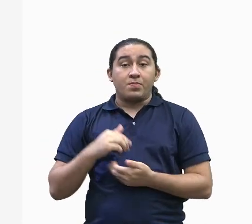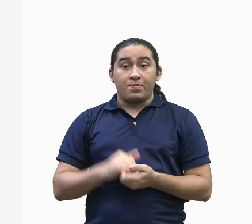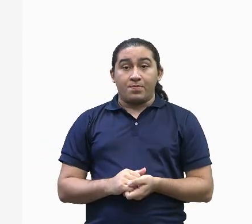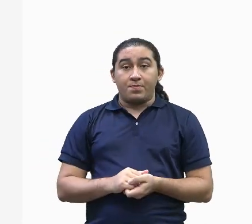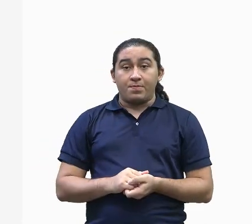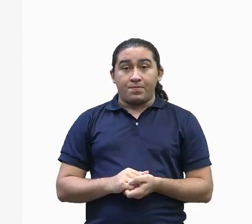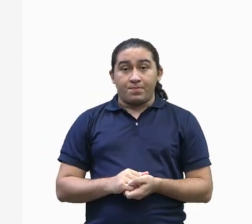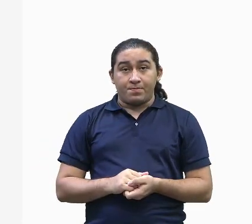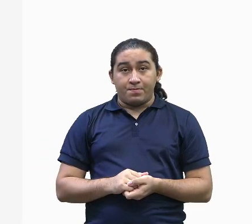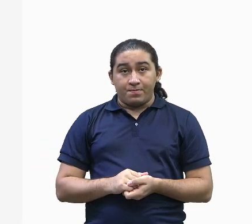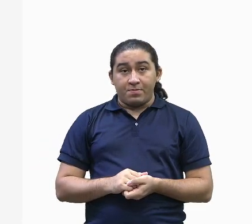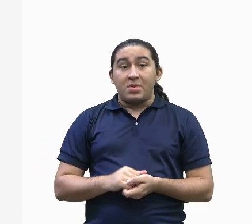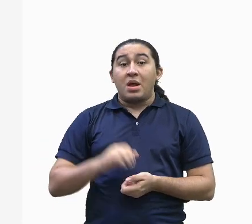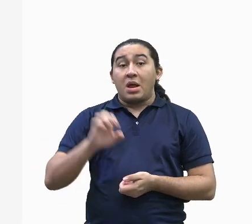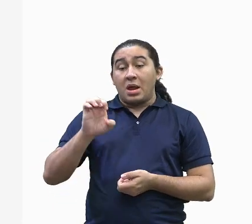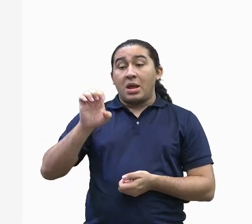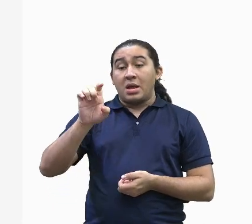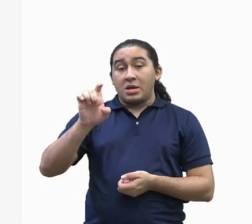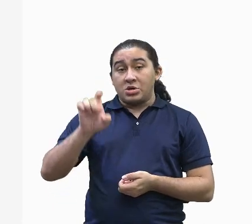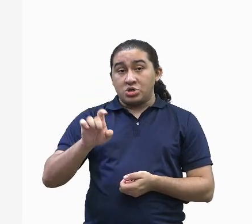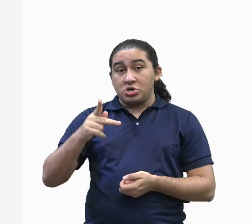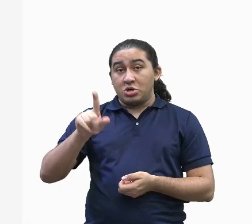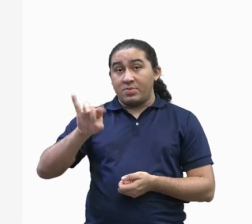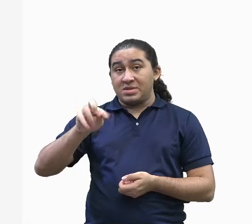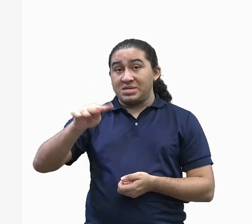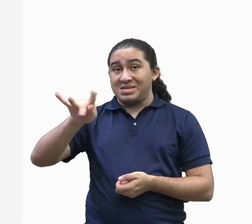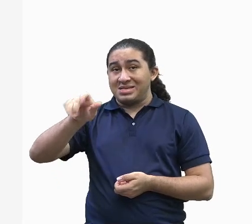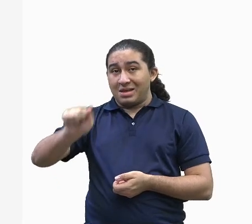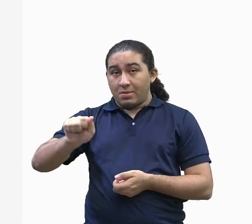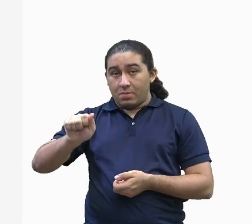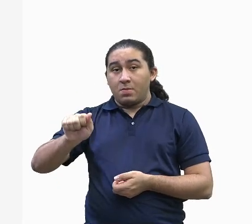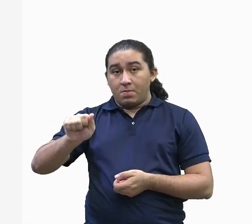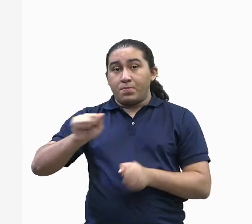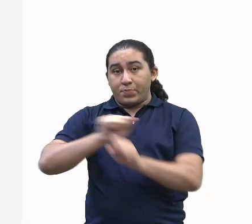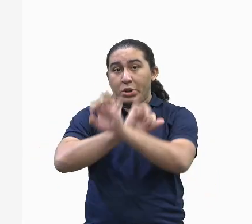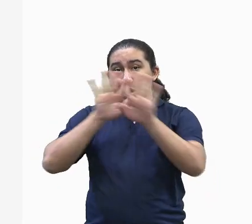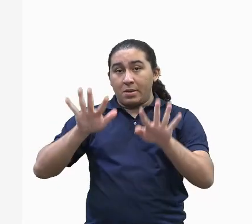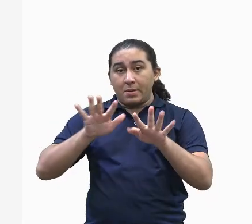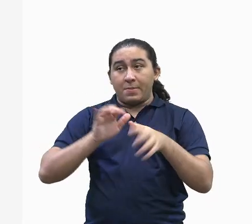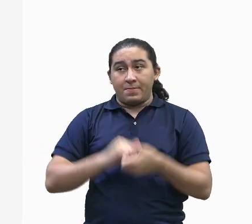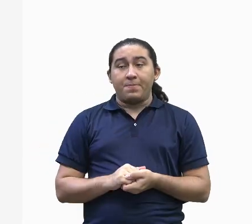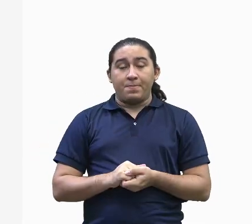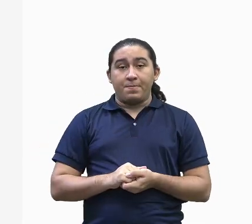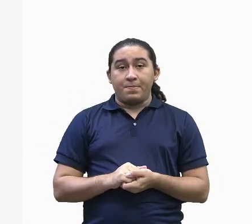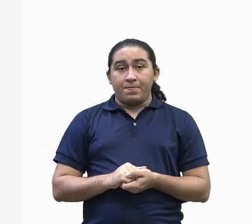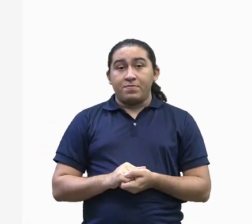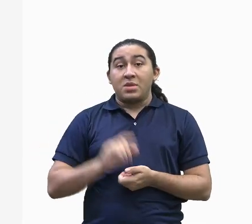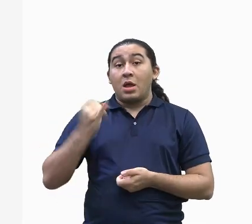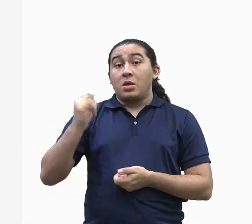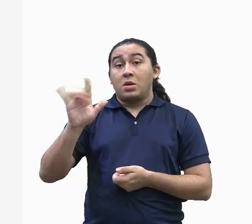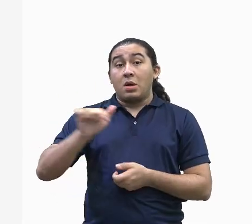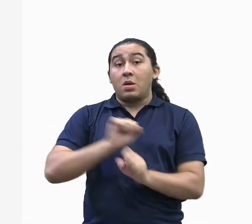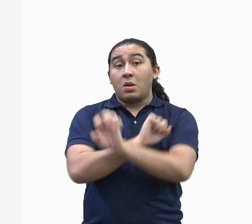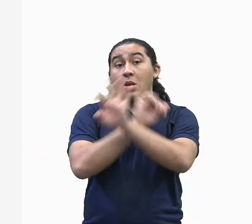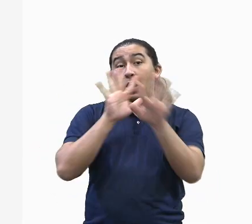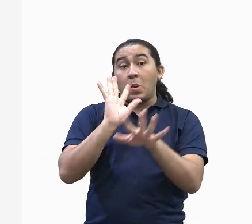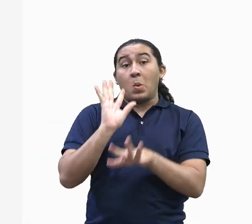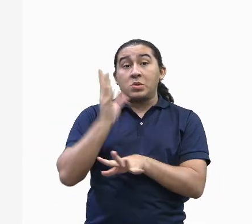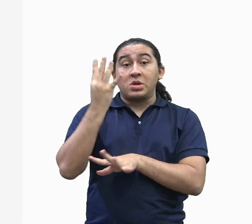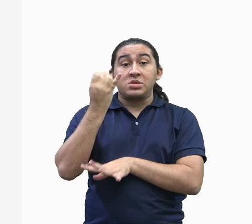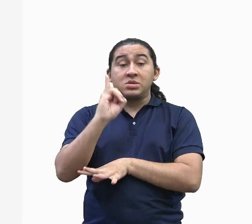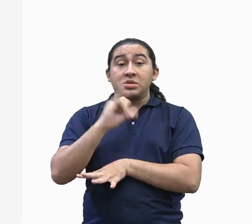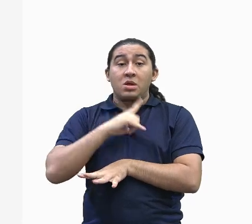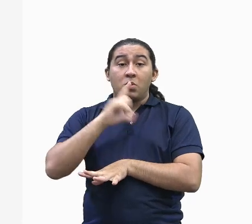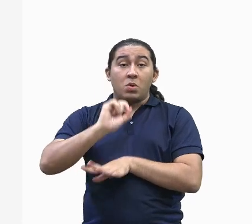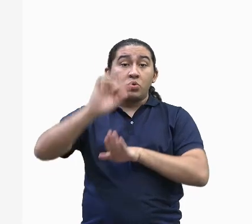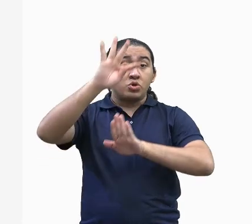intertextualidade explícita. A intertextualidade explícita ocorre